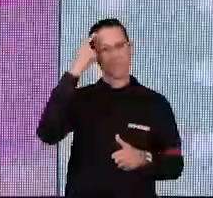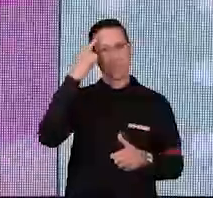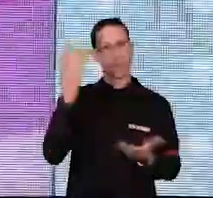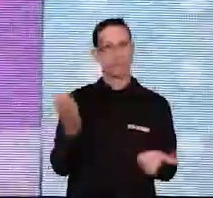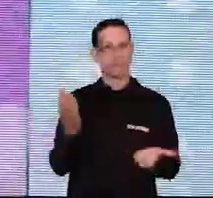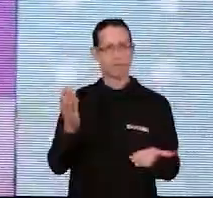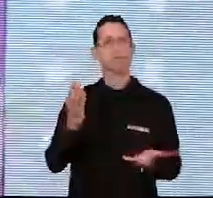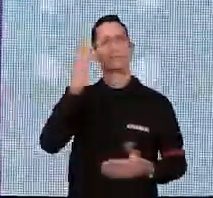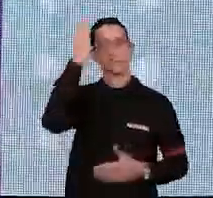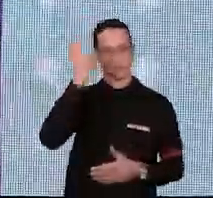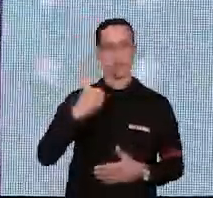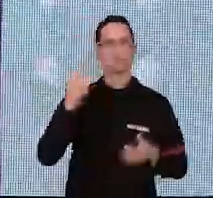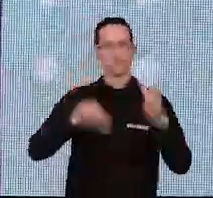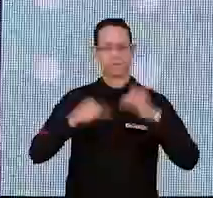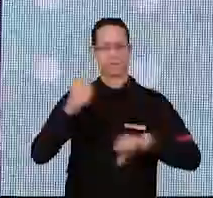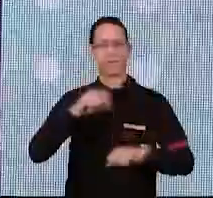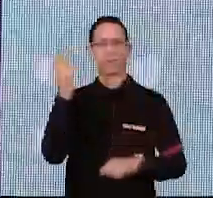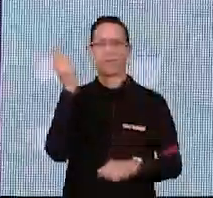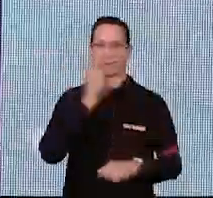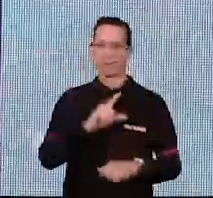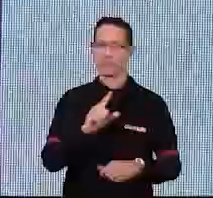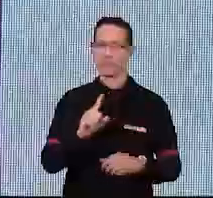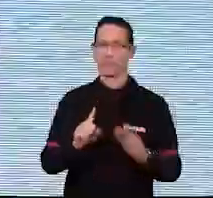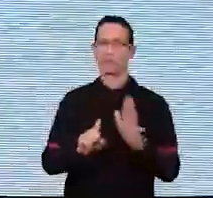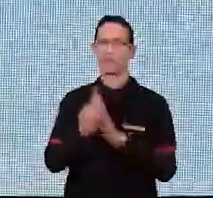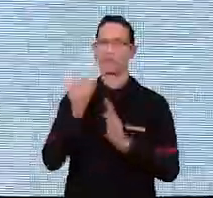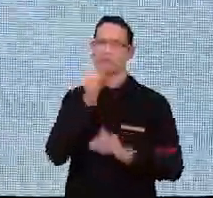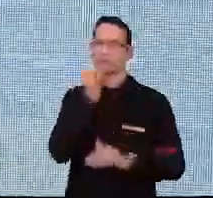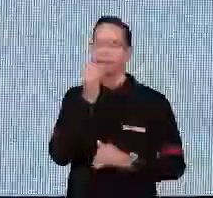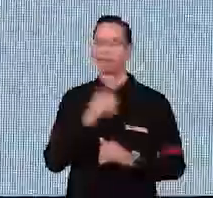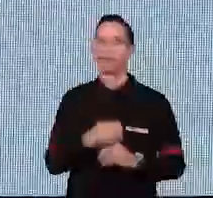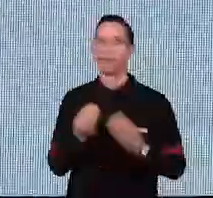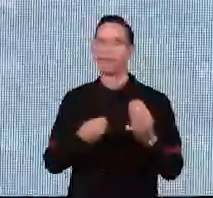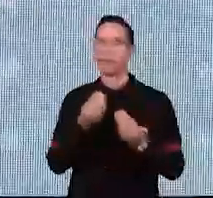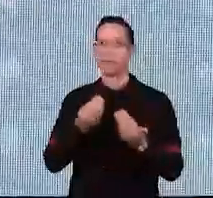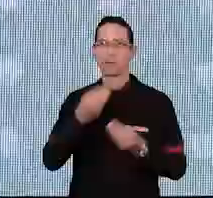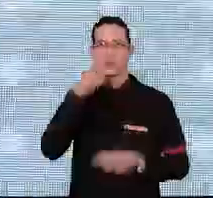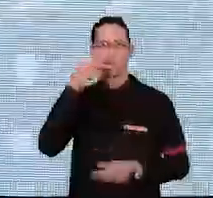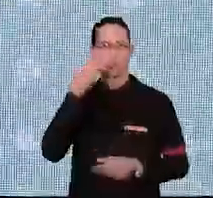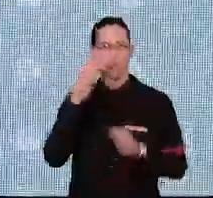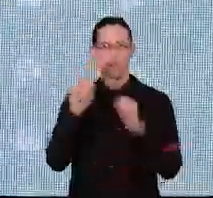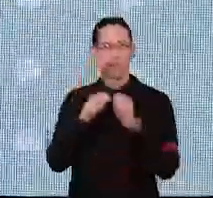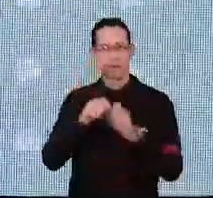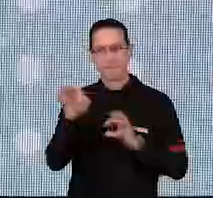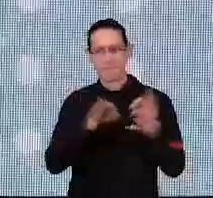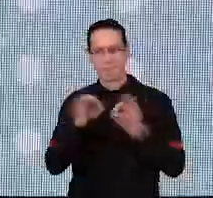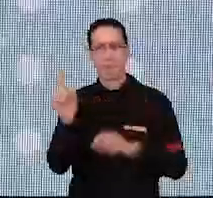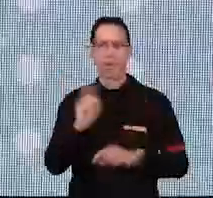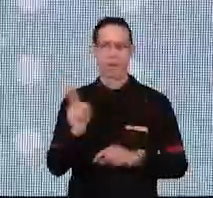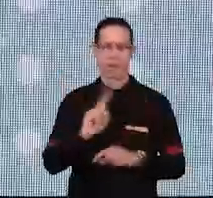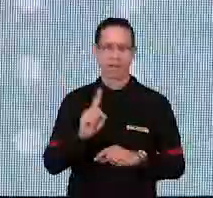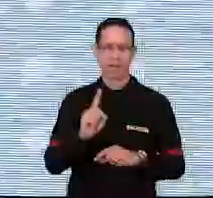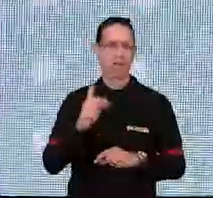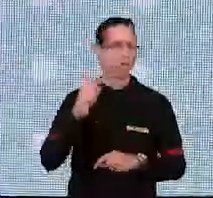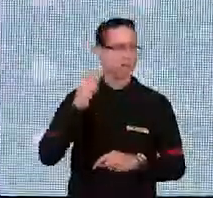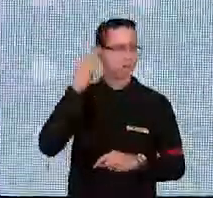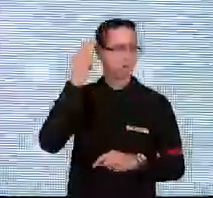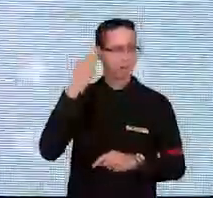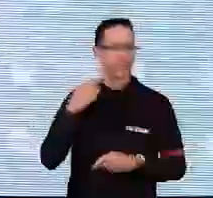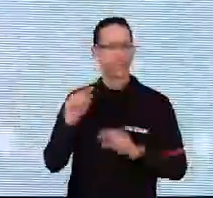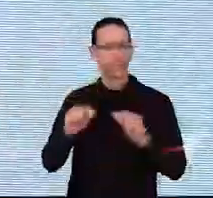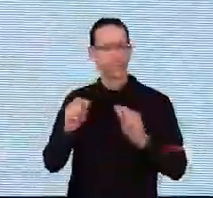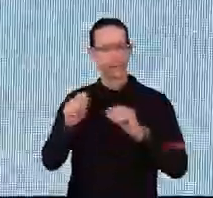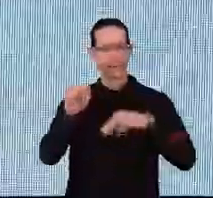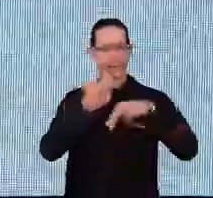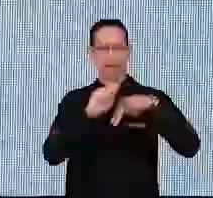traz resultado. É muito questionável sobre fazer miringotomia em gato ou não, por conta, né, ou encaminhar para a cirurgia por conta de uma